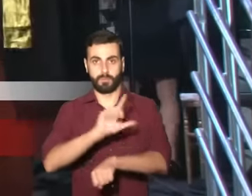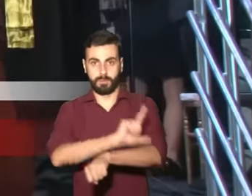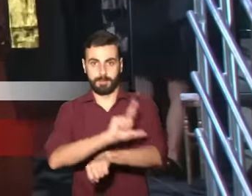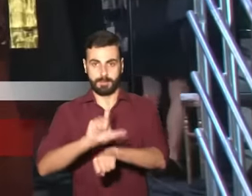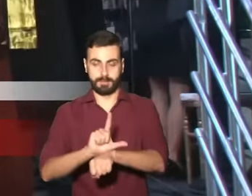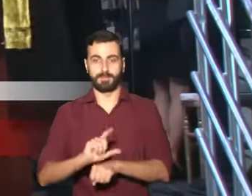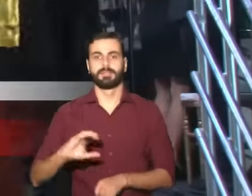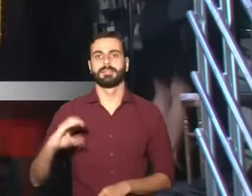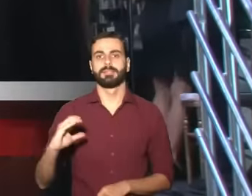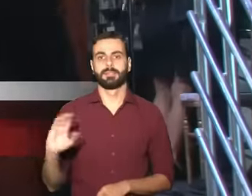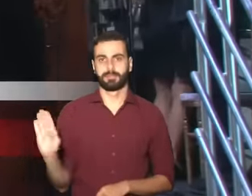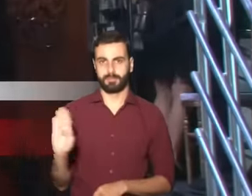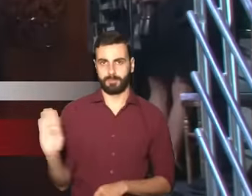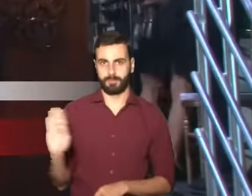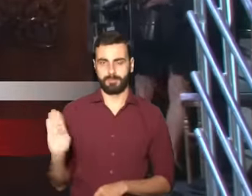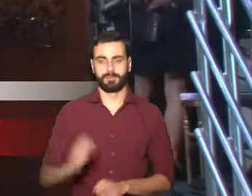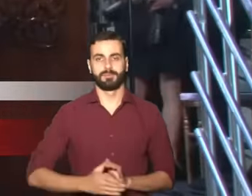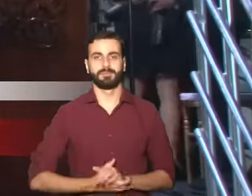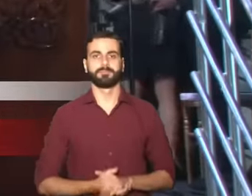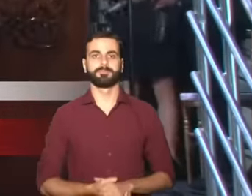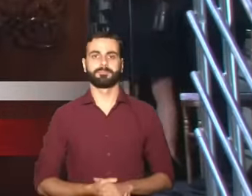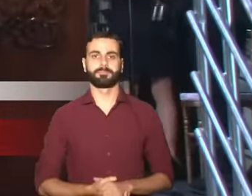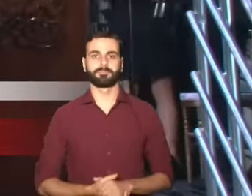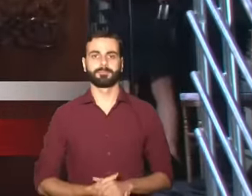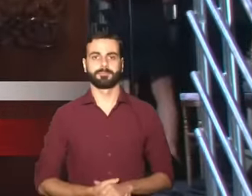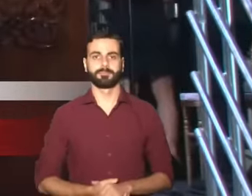Licenciados em Ciências Biológicas: